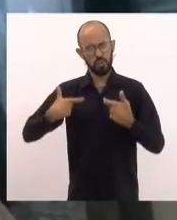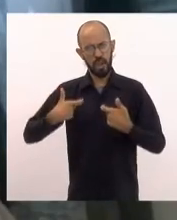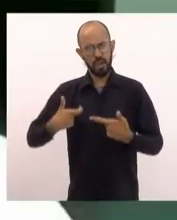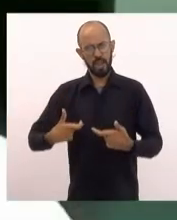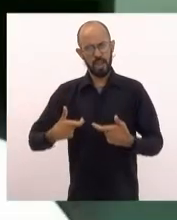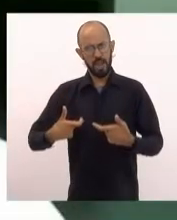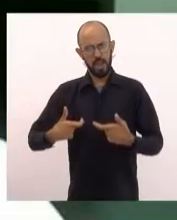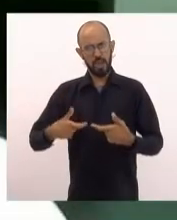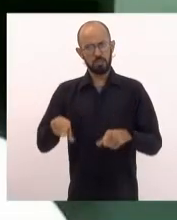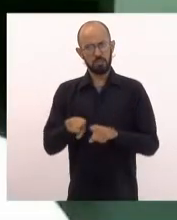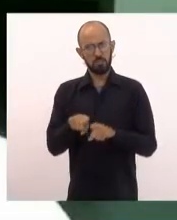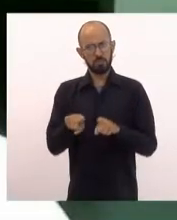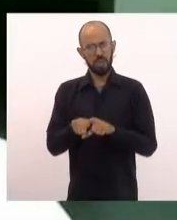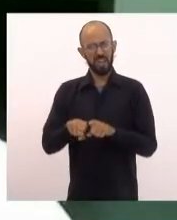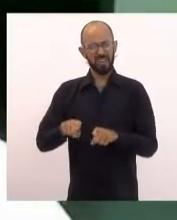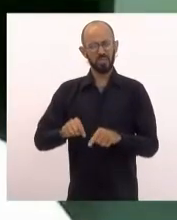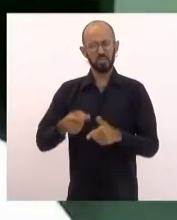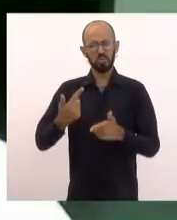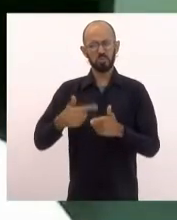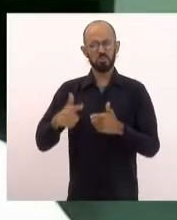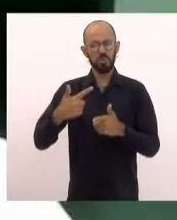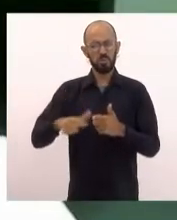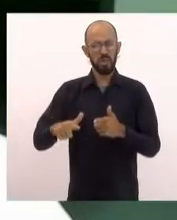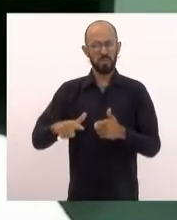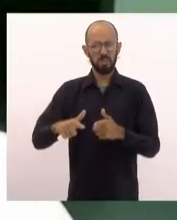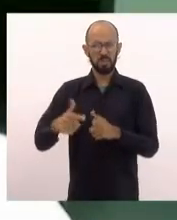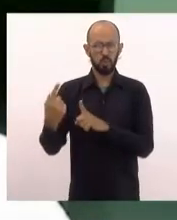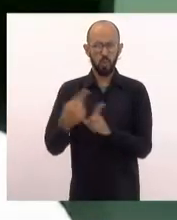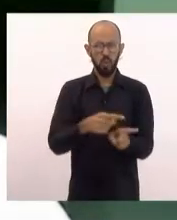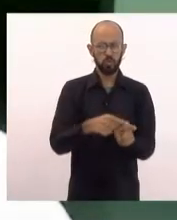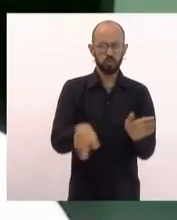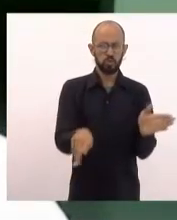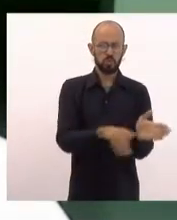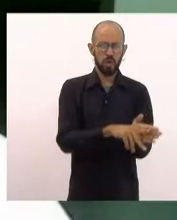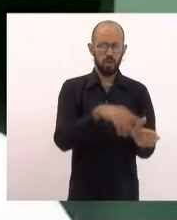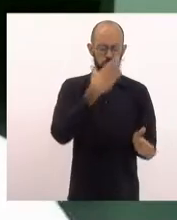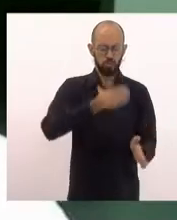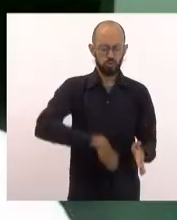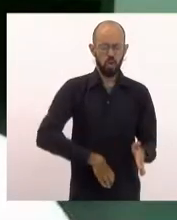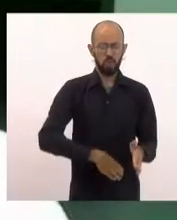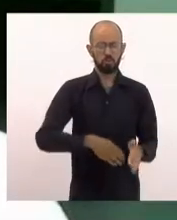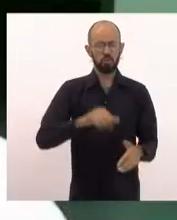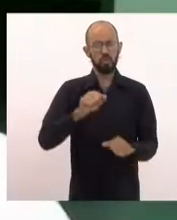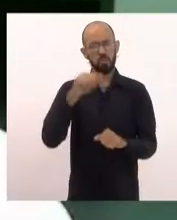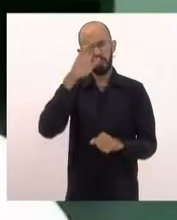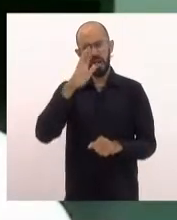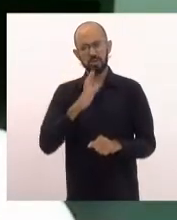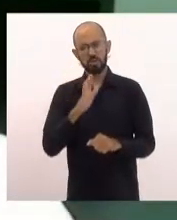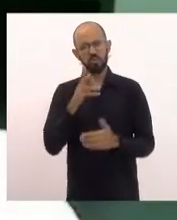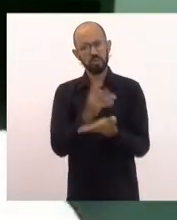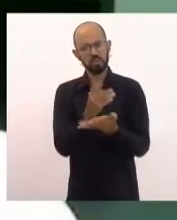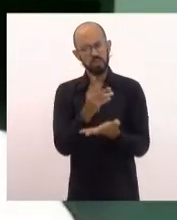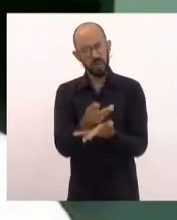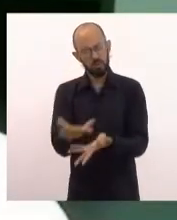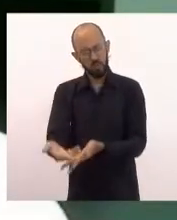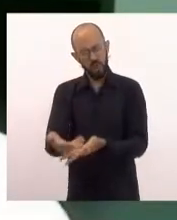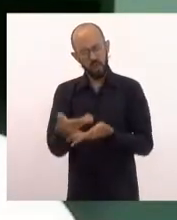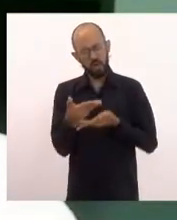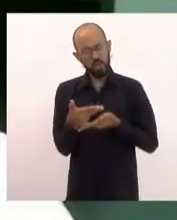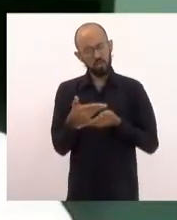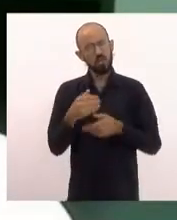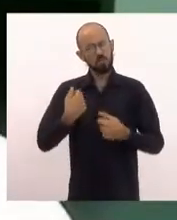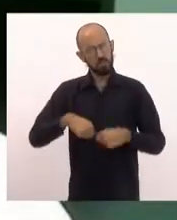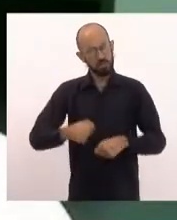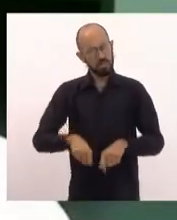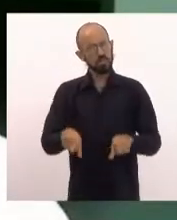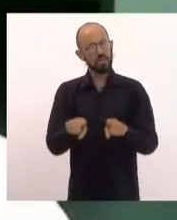da desumanização dos seus corpos. O Brasil sempre foi acolhedor e precisa ser acolhedor também